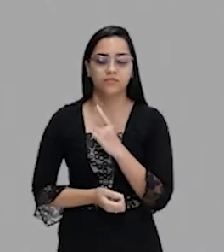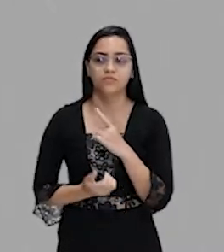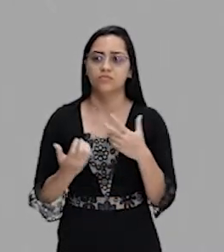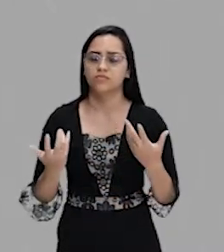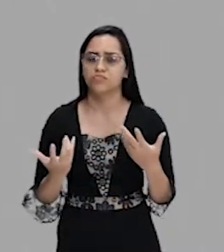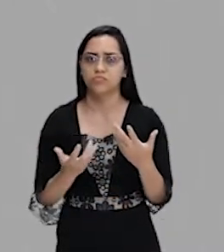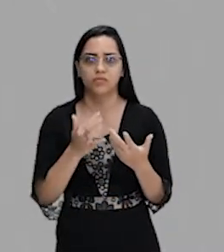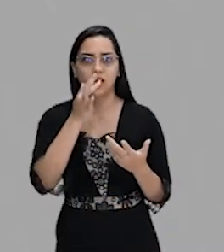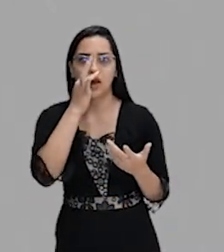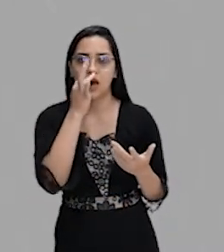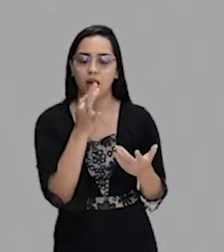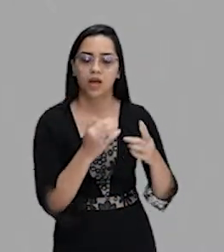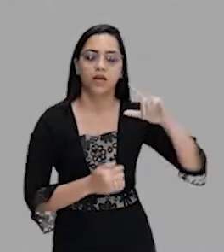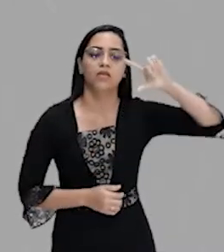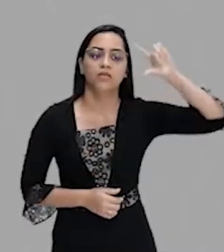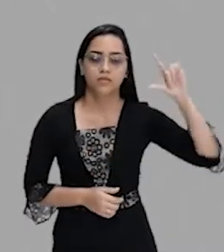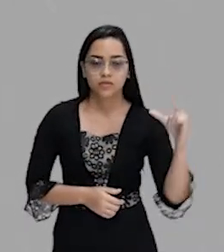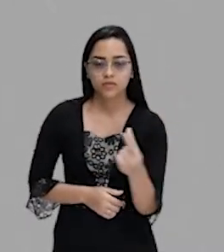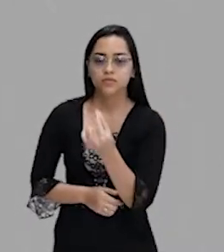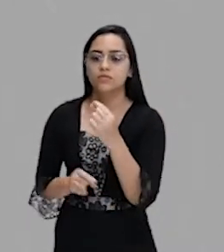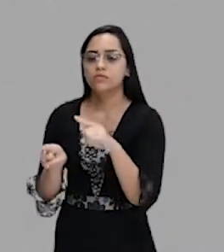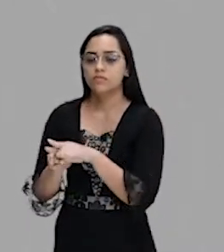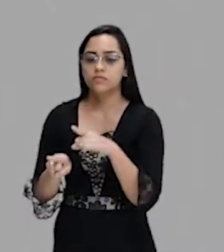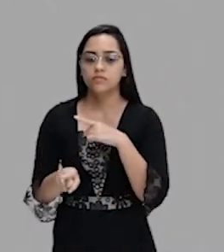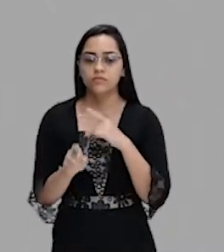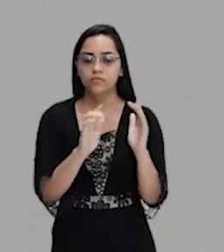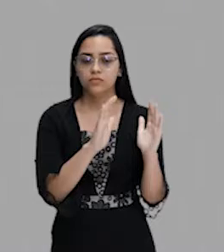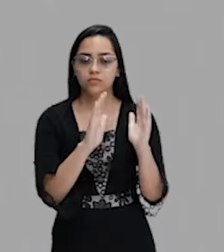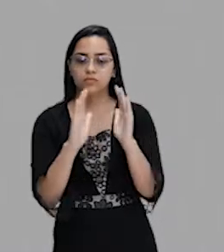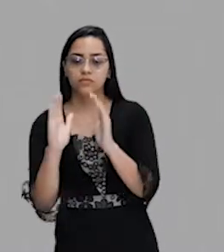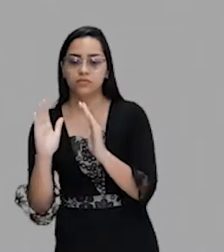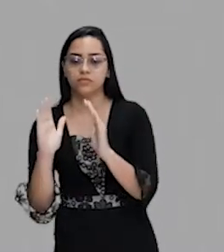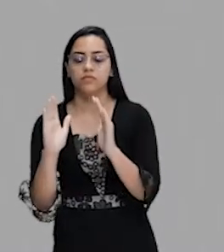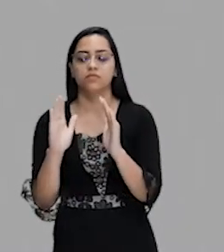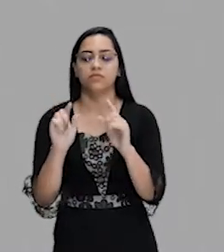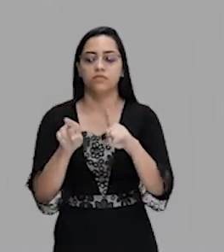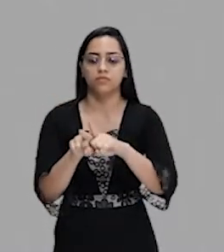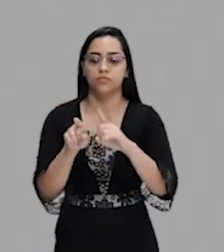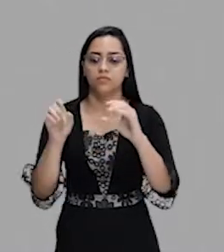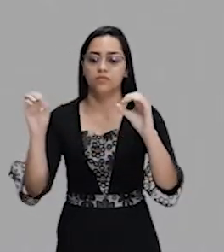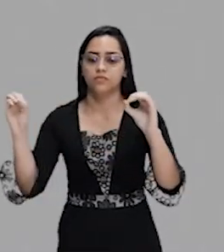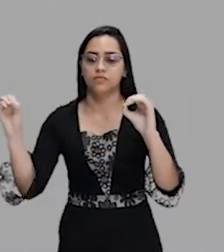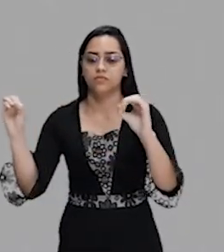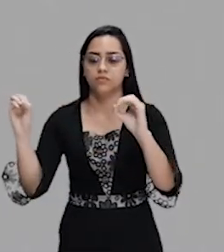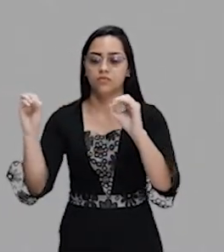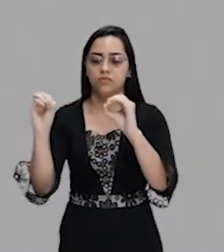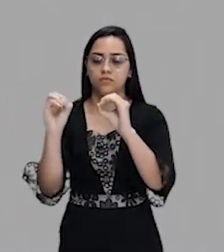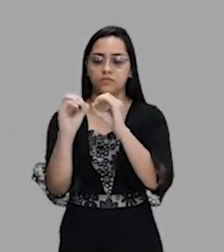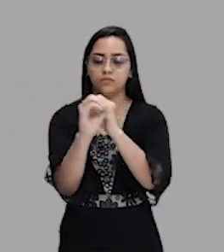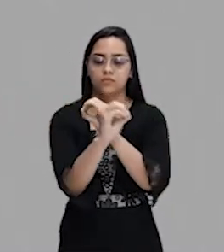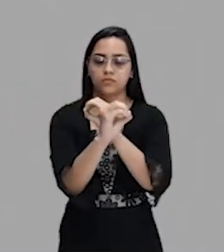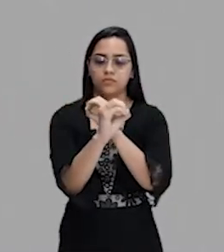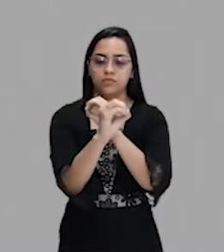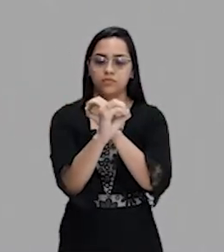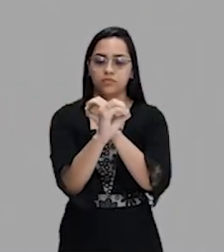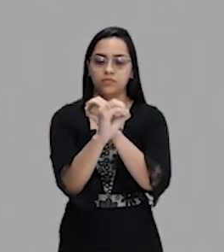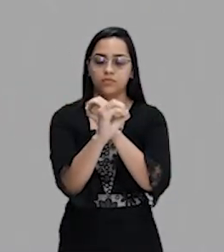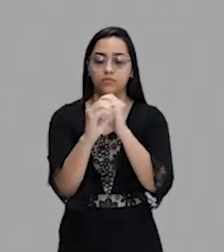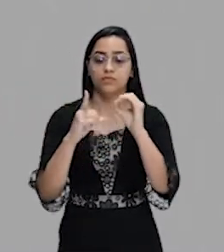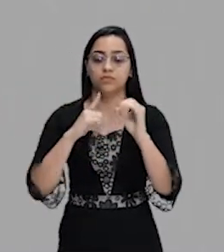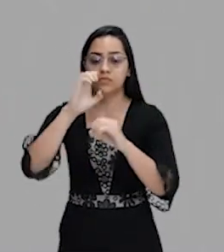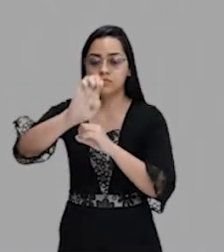tanto fascina, né, que é a Lua. Vamos falar das suas fases, vamos falar do eclipse, né,